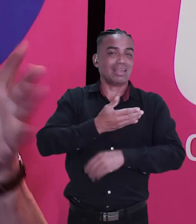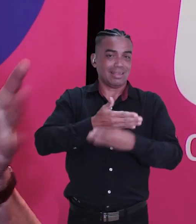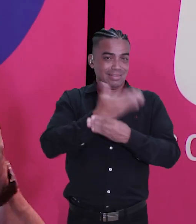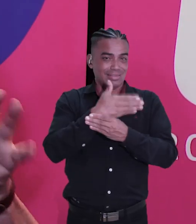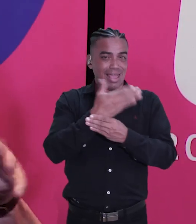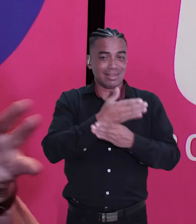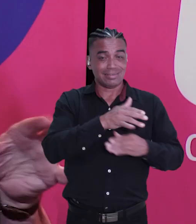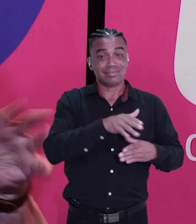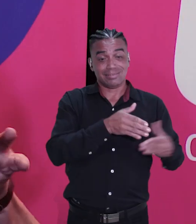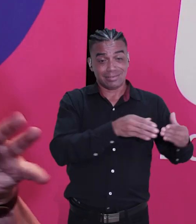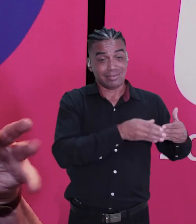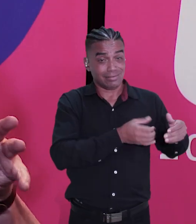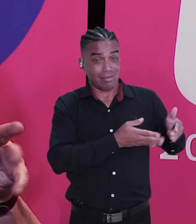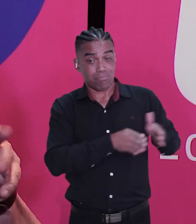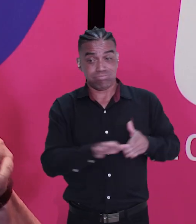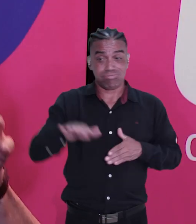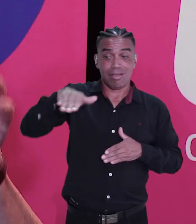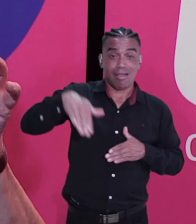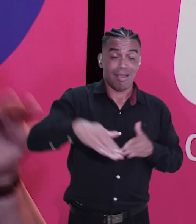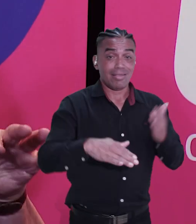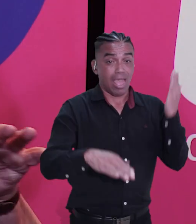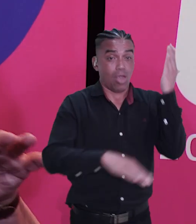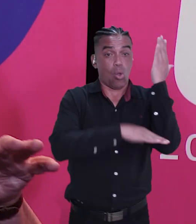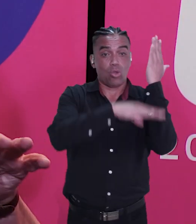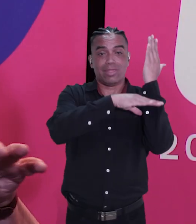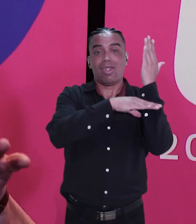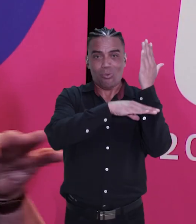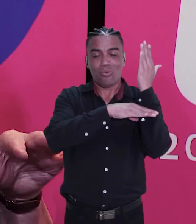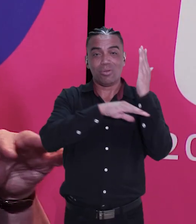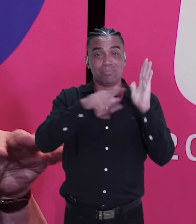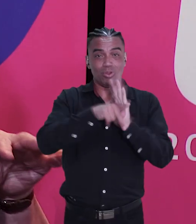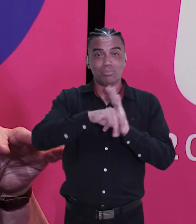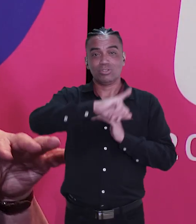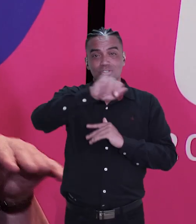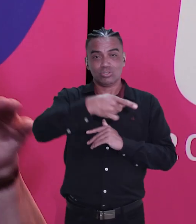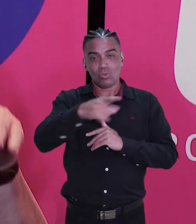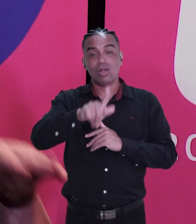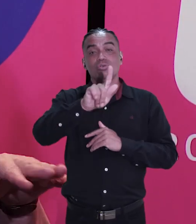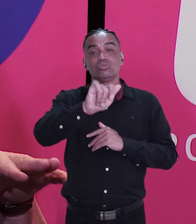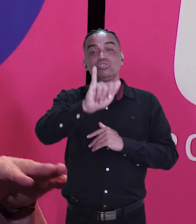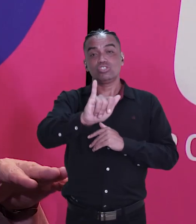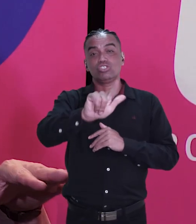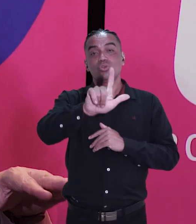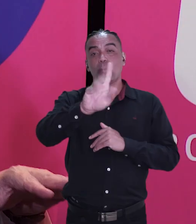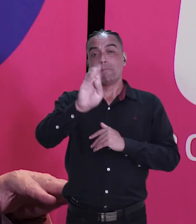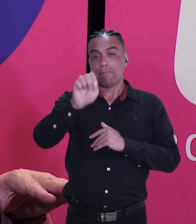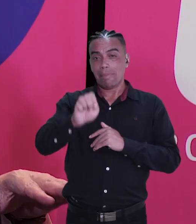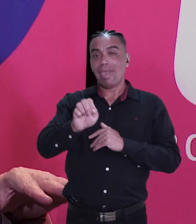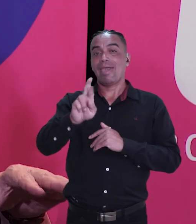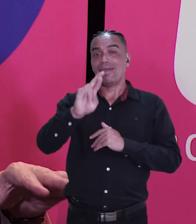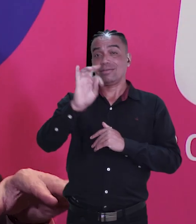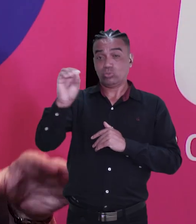próprio táxi me levou do aeroporto para onde eu estava hospedado, já passei lá no Aparte Hotel do João Gilberto, deixei na portaria o